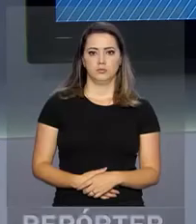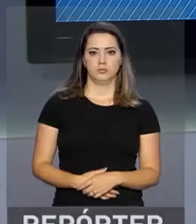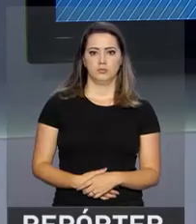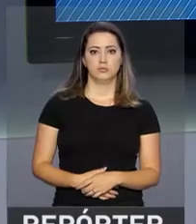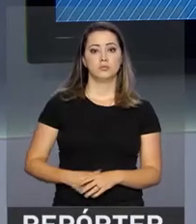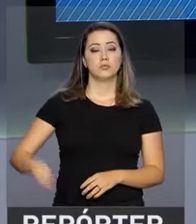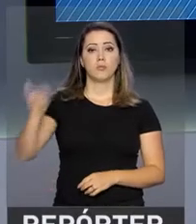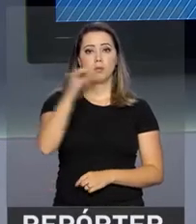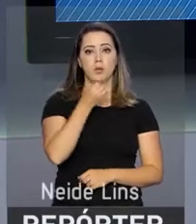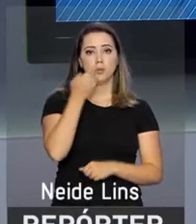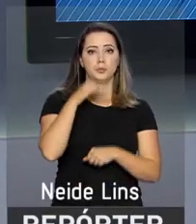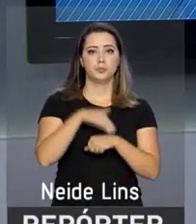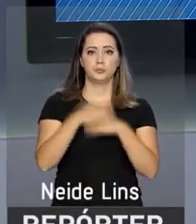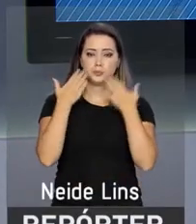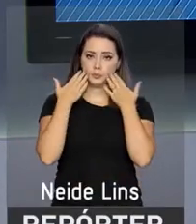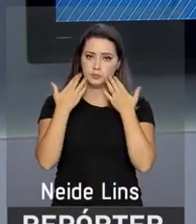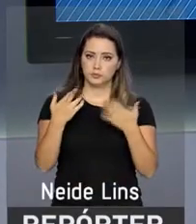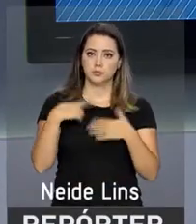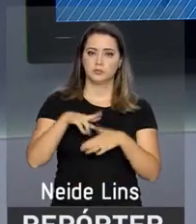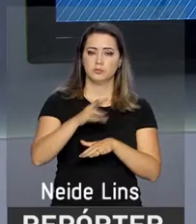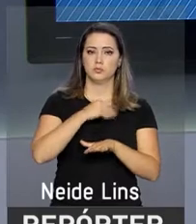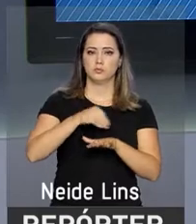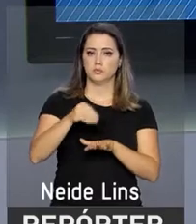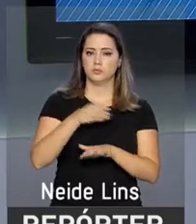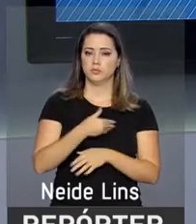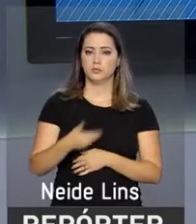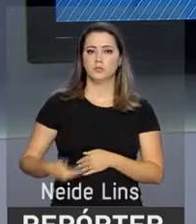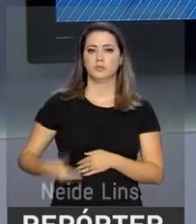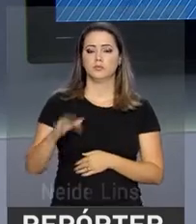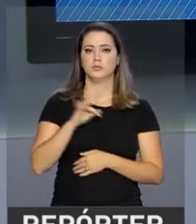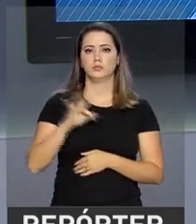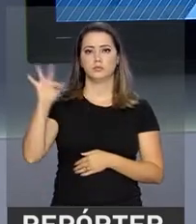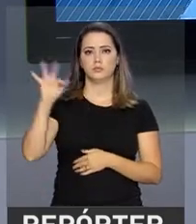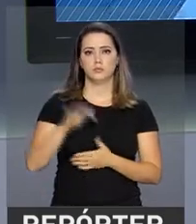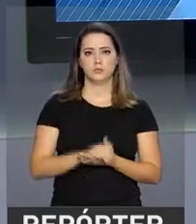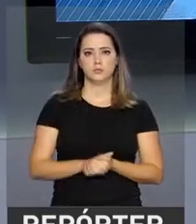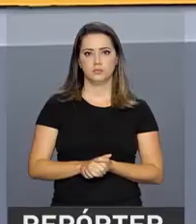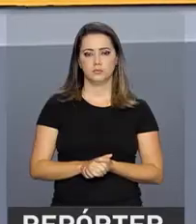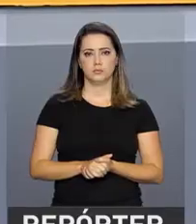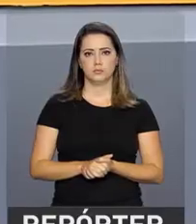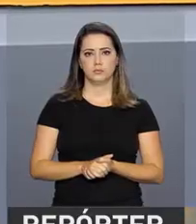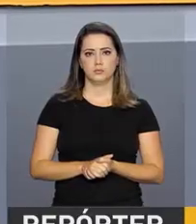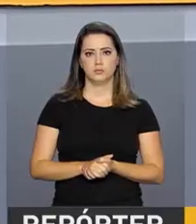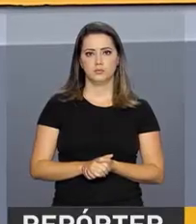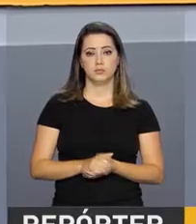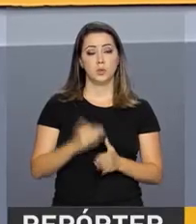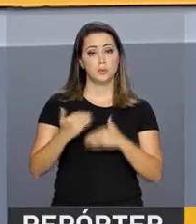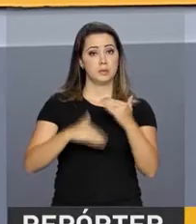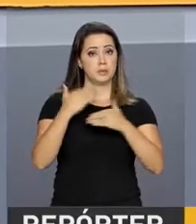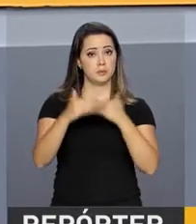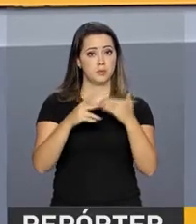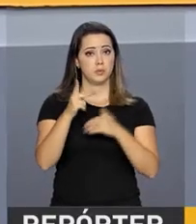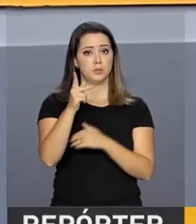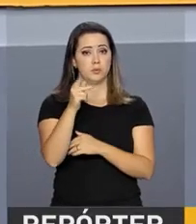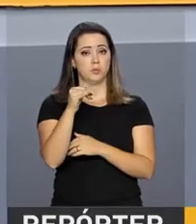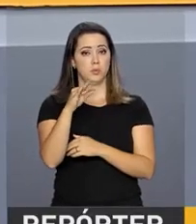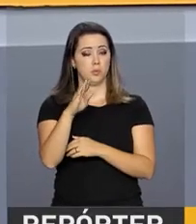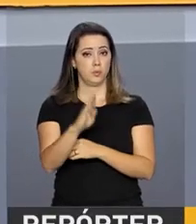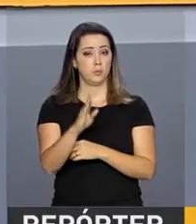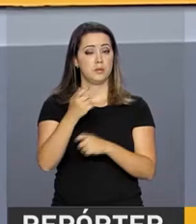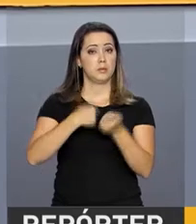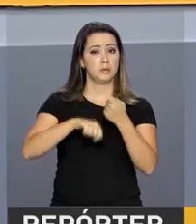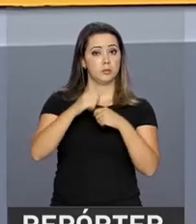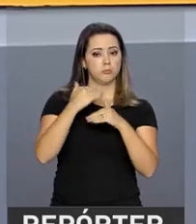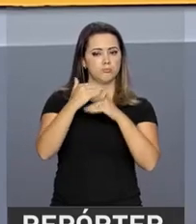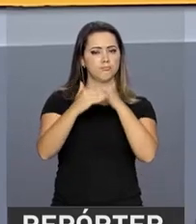Olá, boa noite. Começa agora o Repórter NBR com as notícias do governo federal. Previsão de maior crescimento da economia